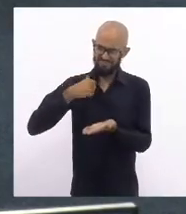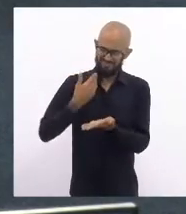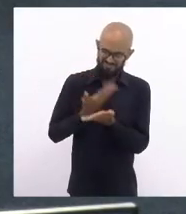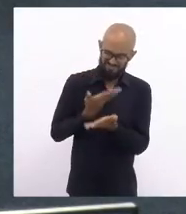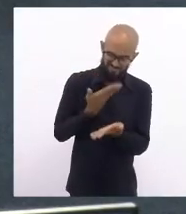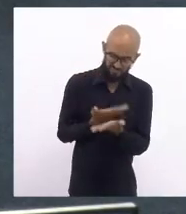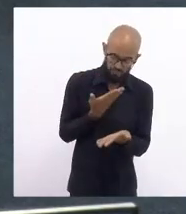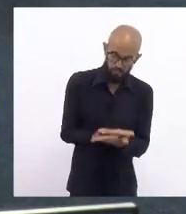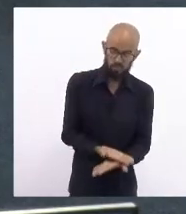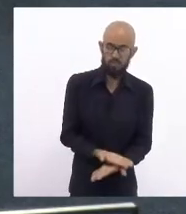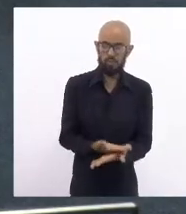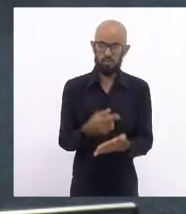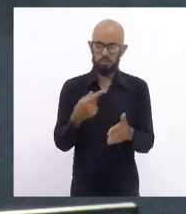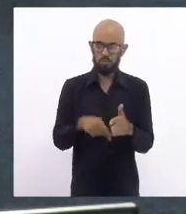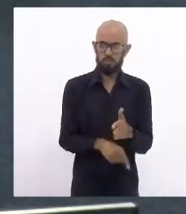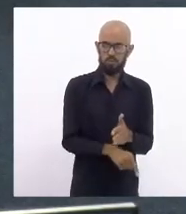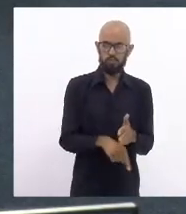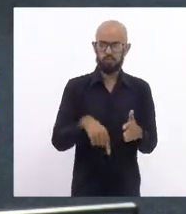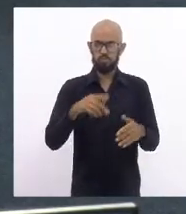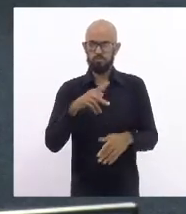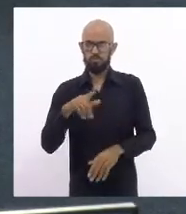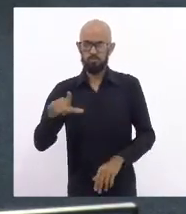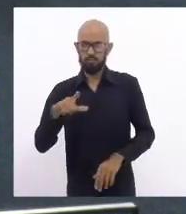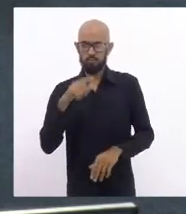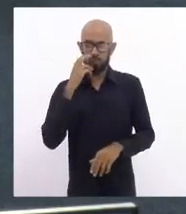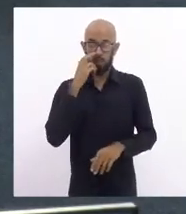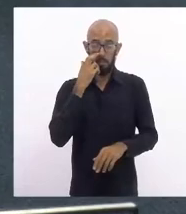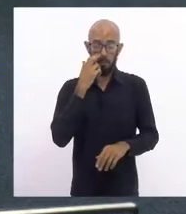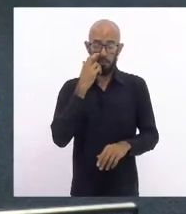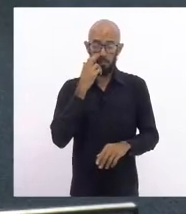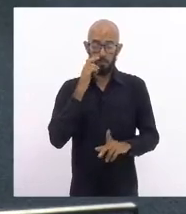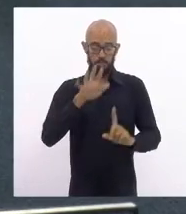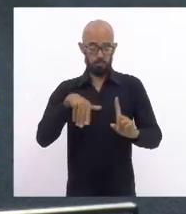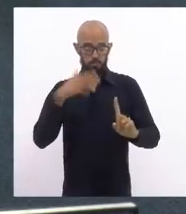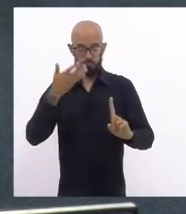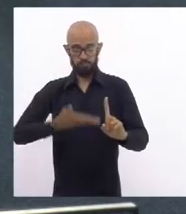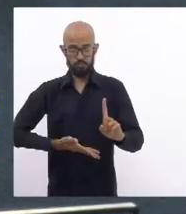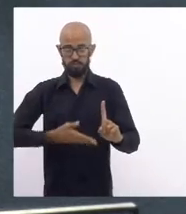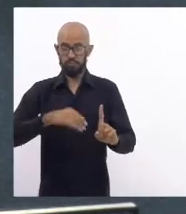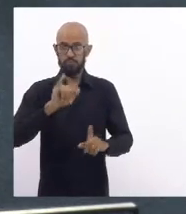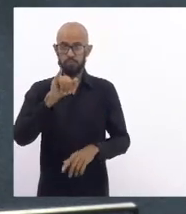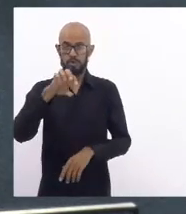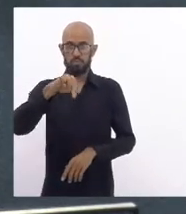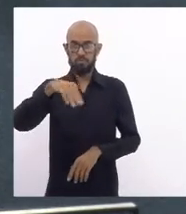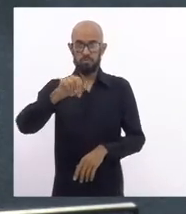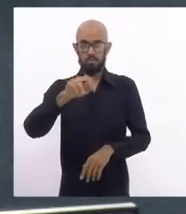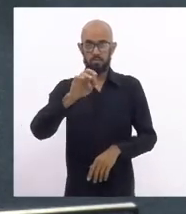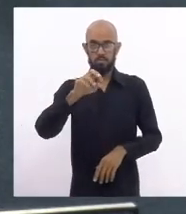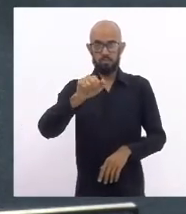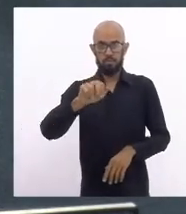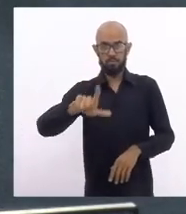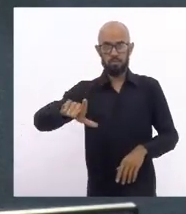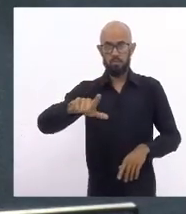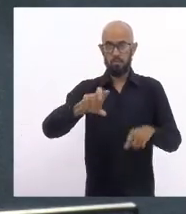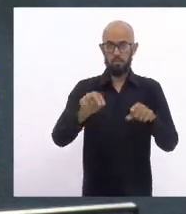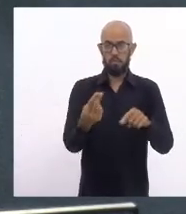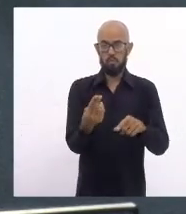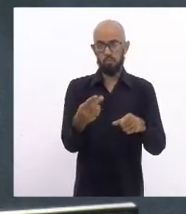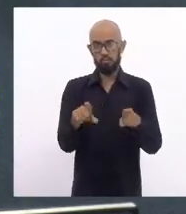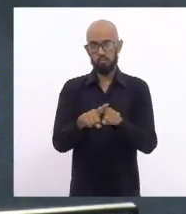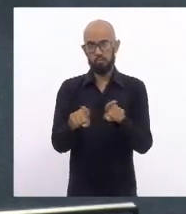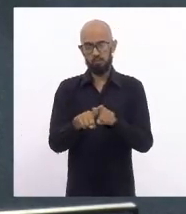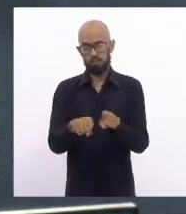tem se debruçado em cima de projetos de patrimônio imaterial, enfim, cultural do